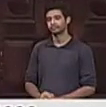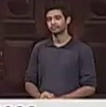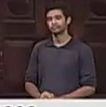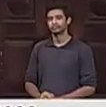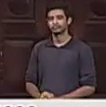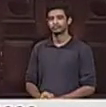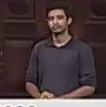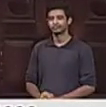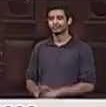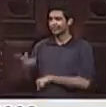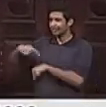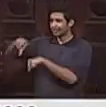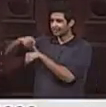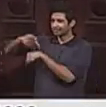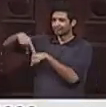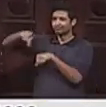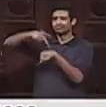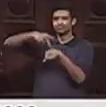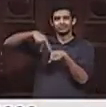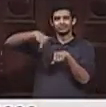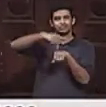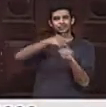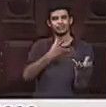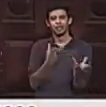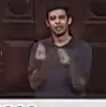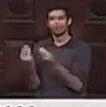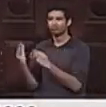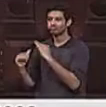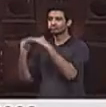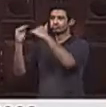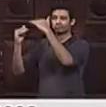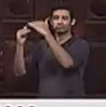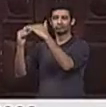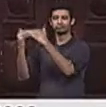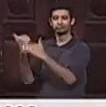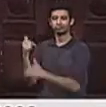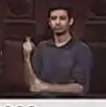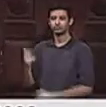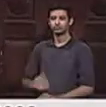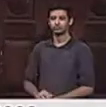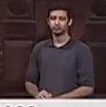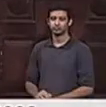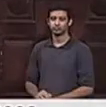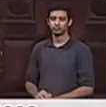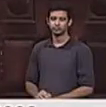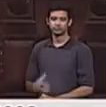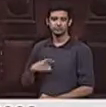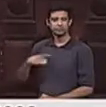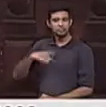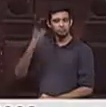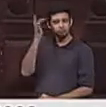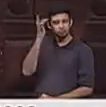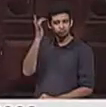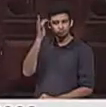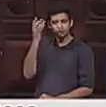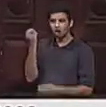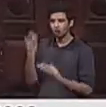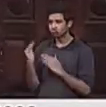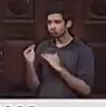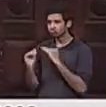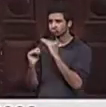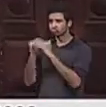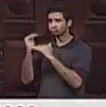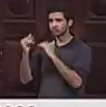Os países que não desenvolverem uma capacidade avançada de